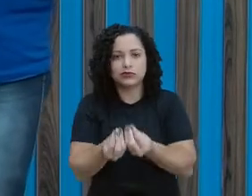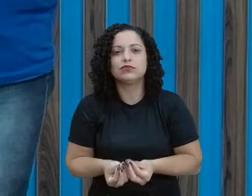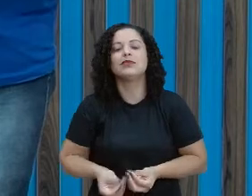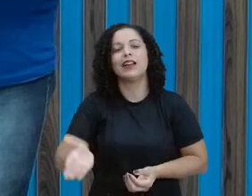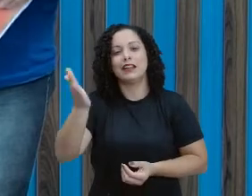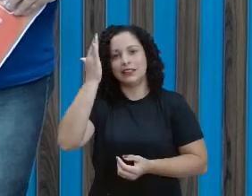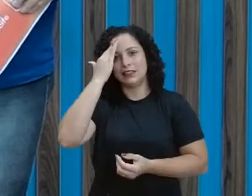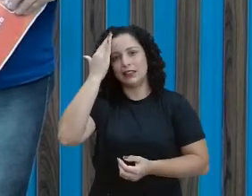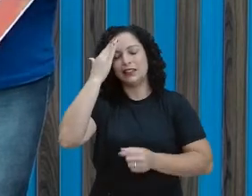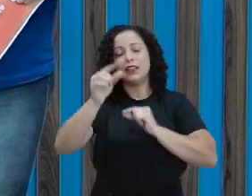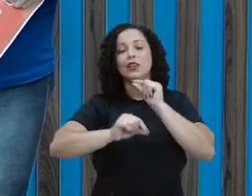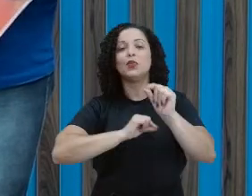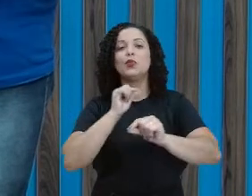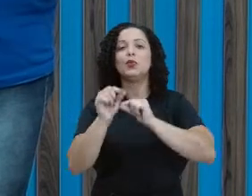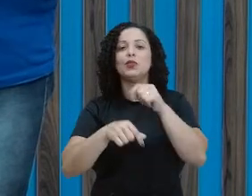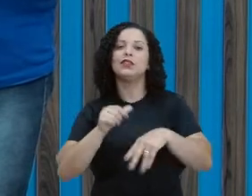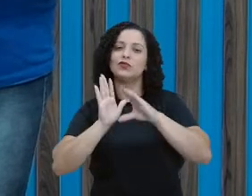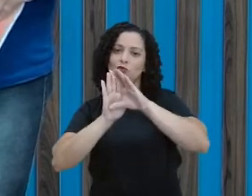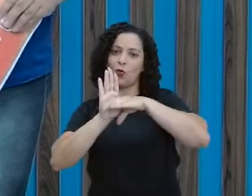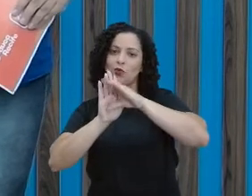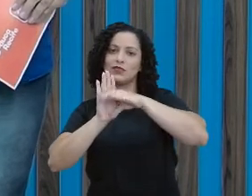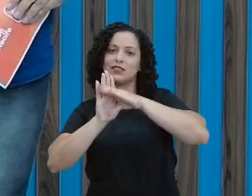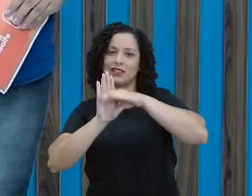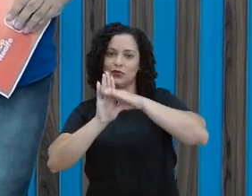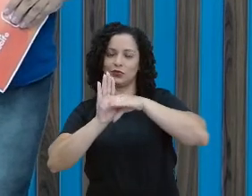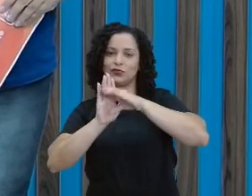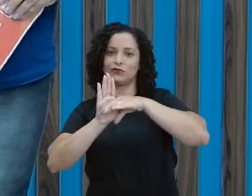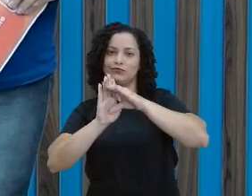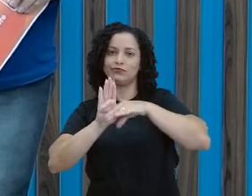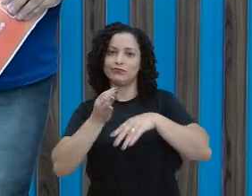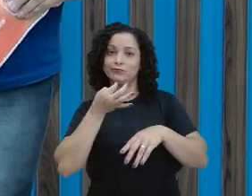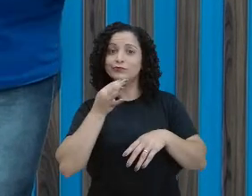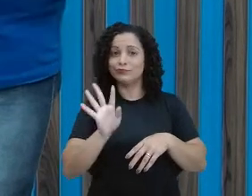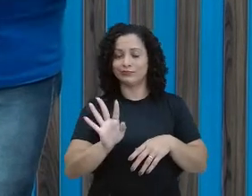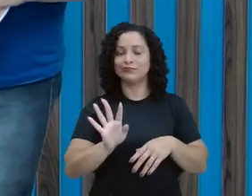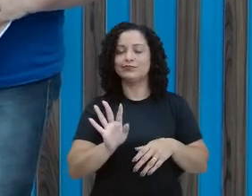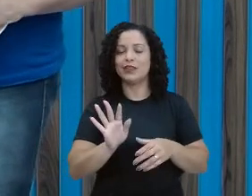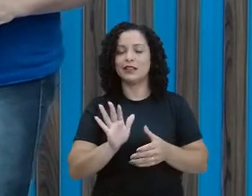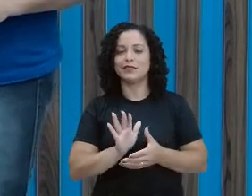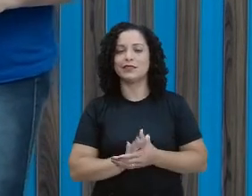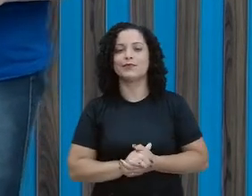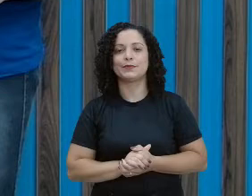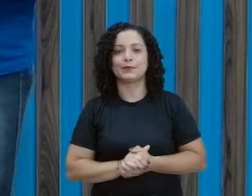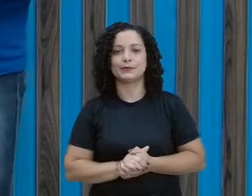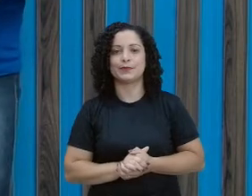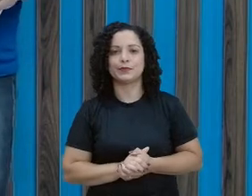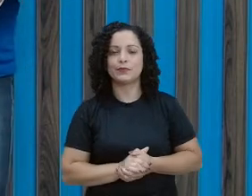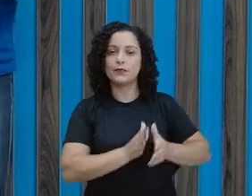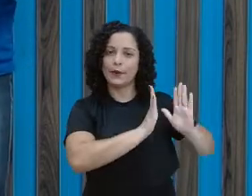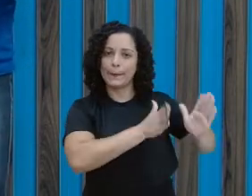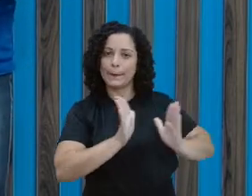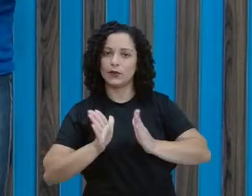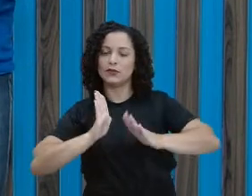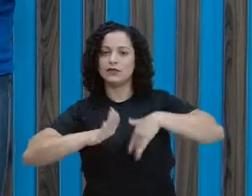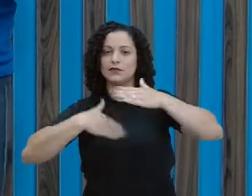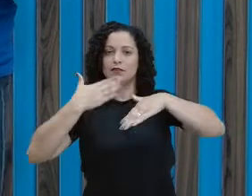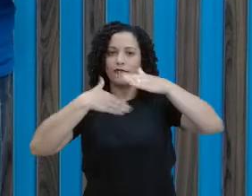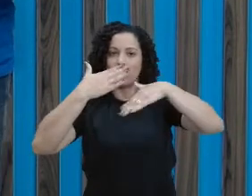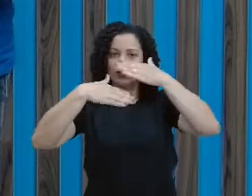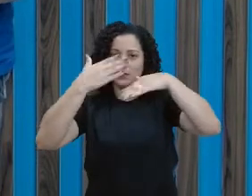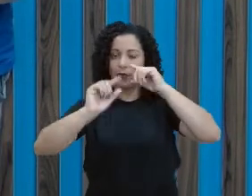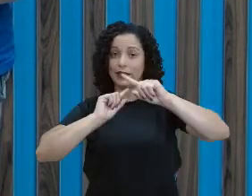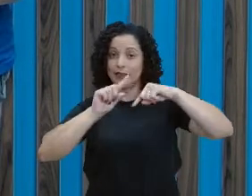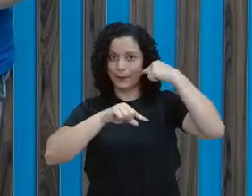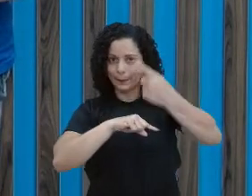alguns preconceitos ou conceitos não tão científicos em relação aí à evolução do homem. Vamos falar